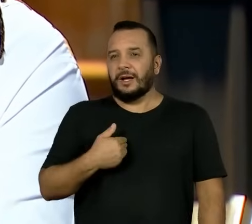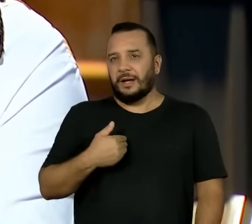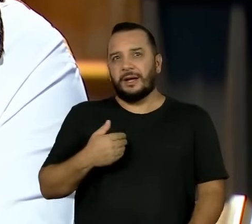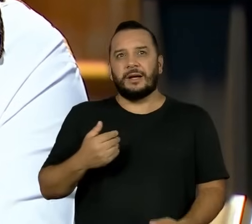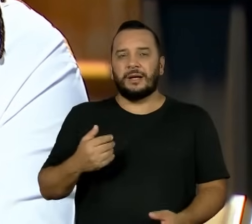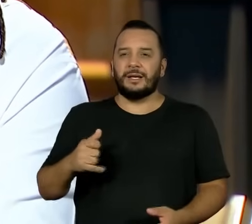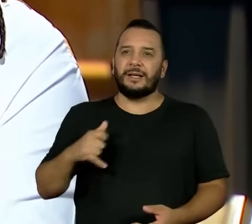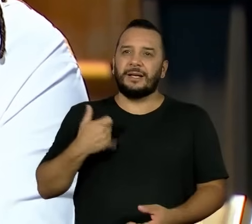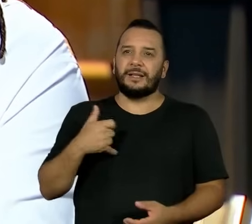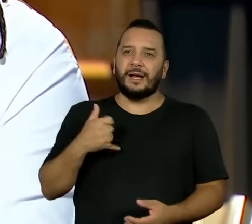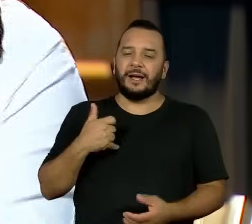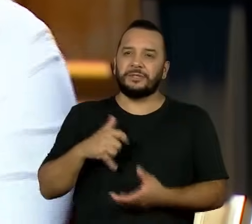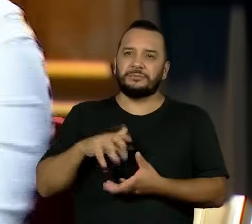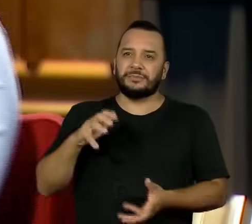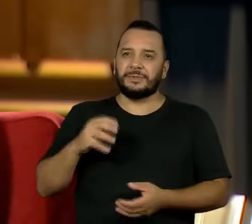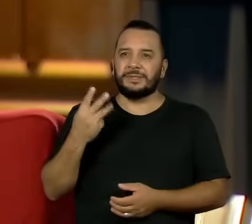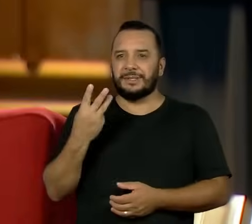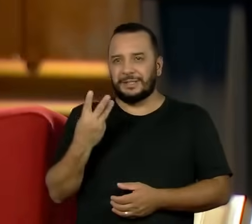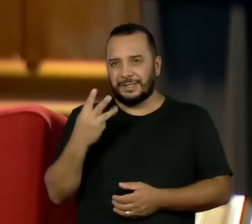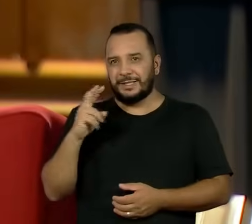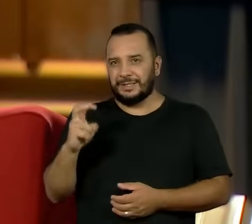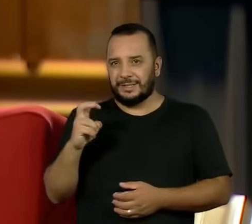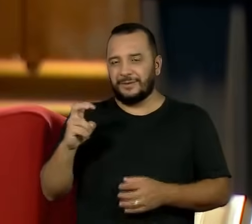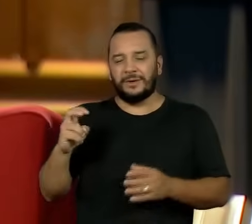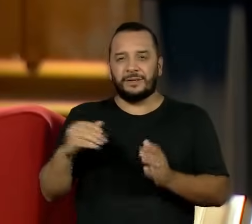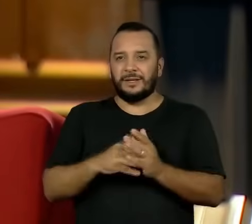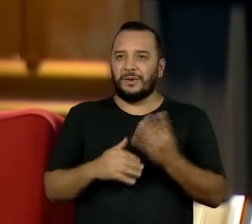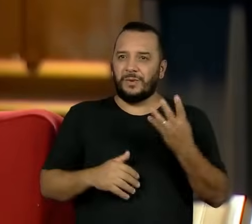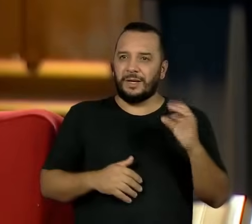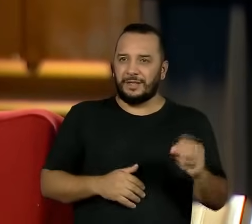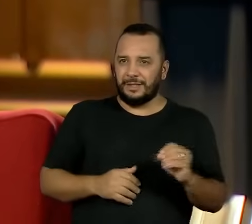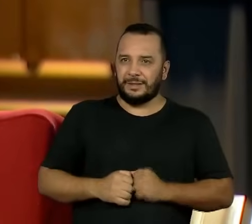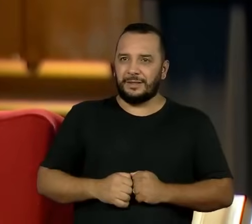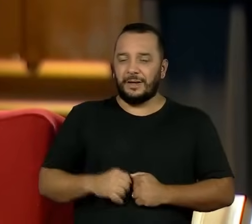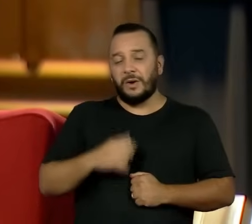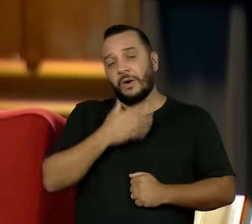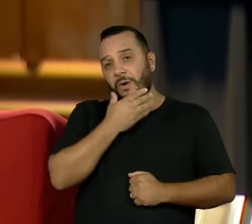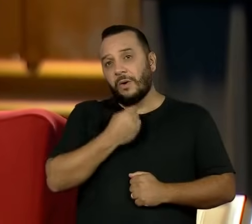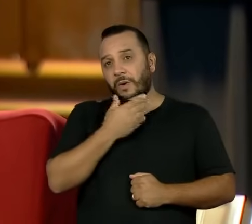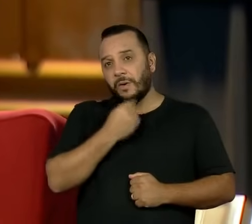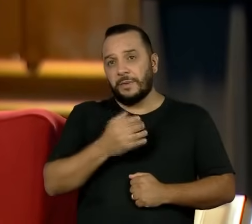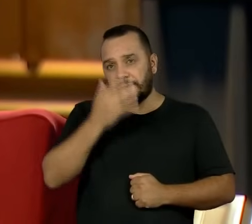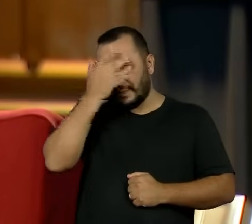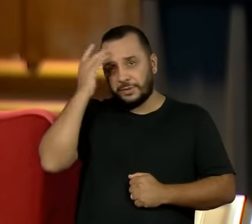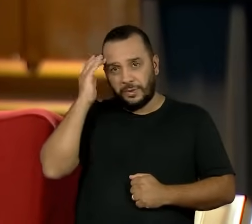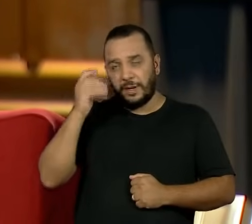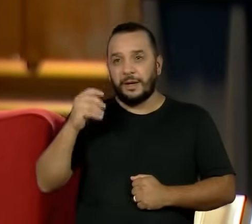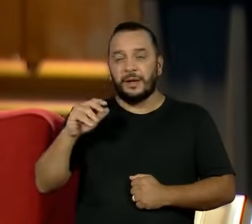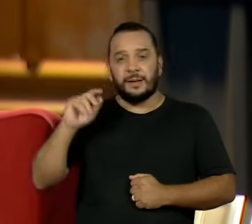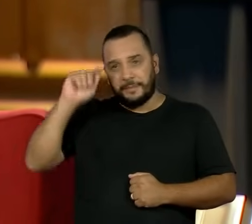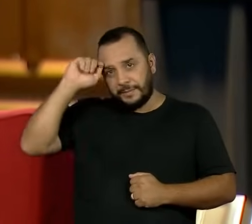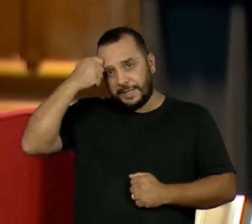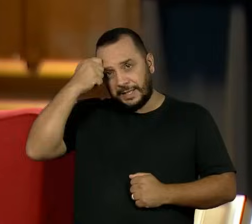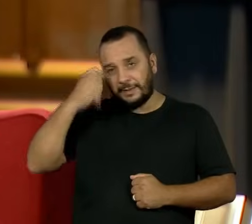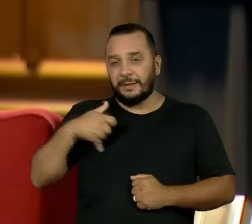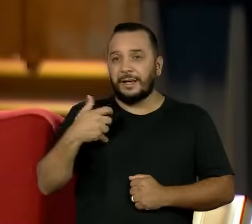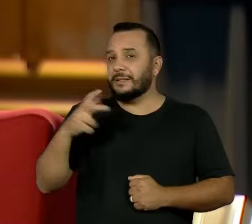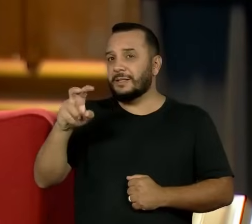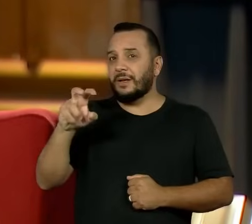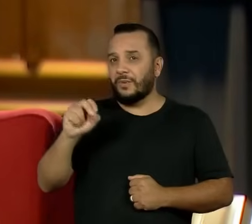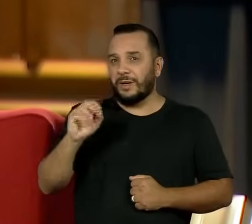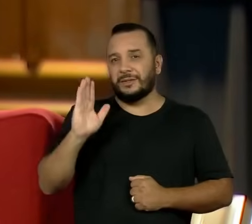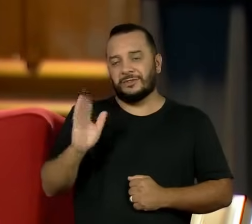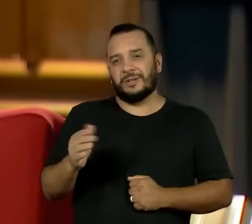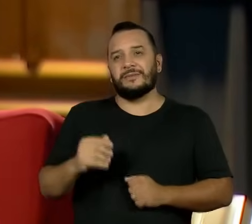Veja só. É Para o um- homem preto, é talvez 50, um pouquinho mais. E às vezes para uma outra